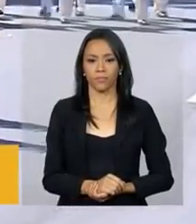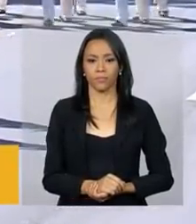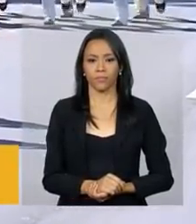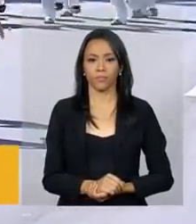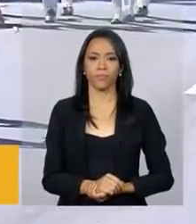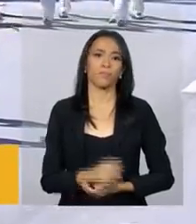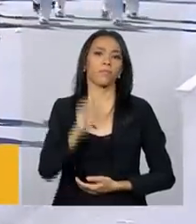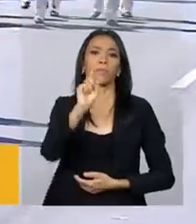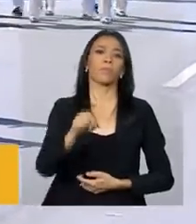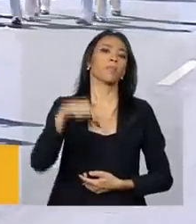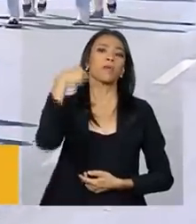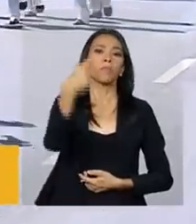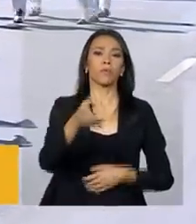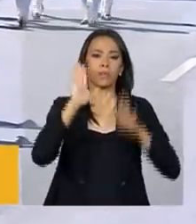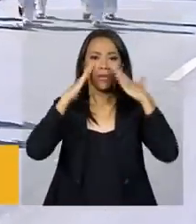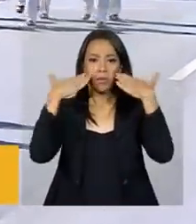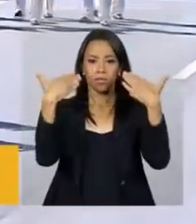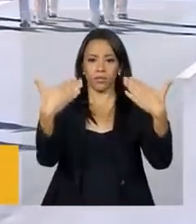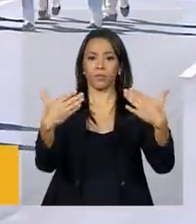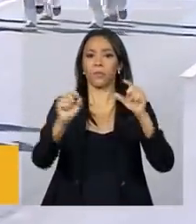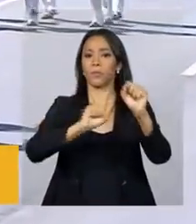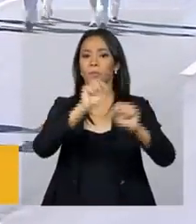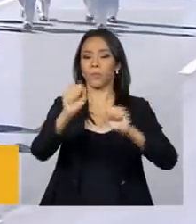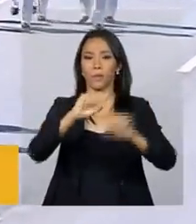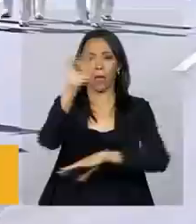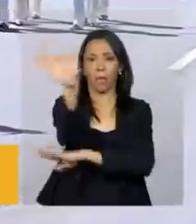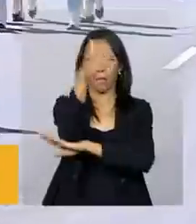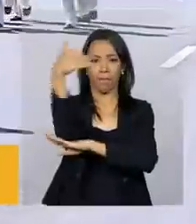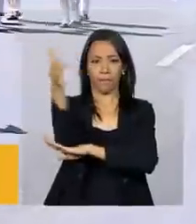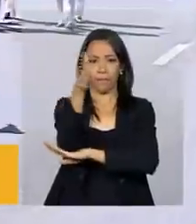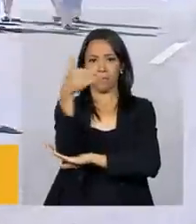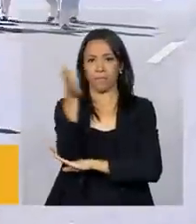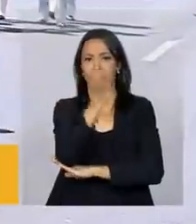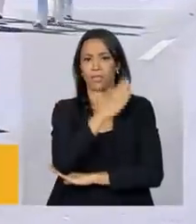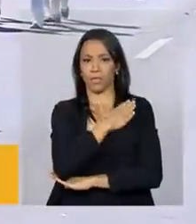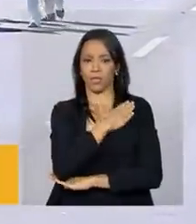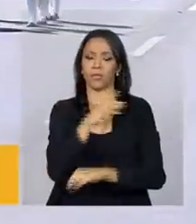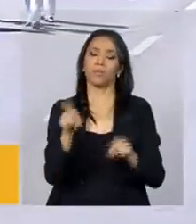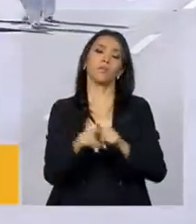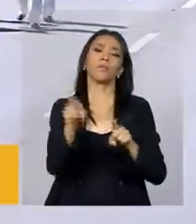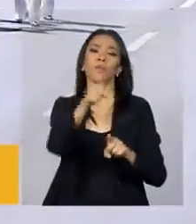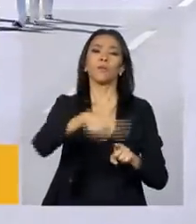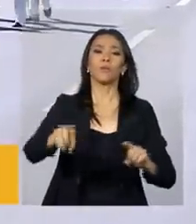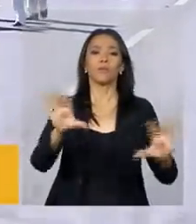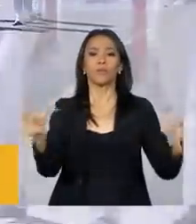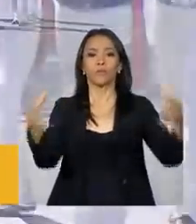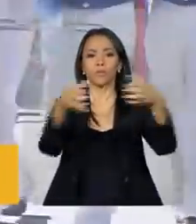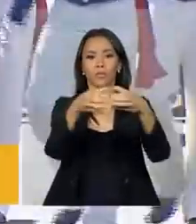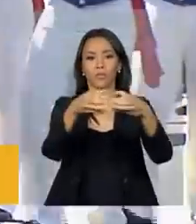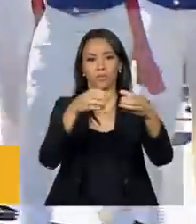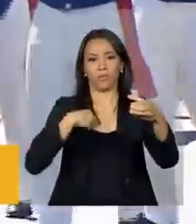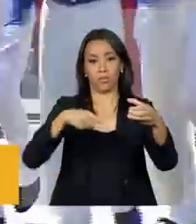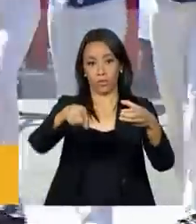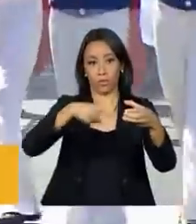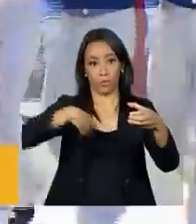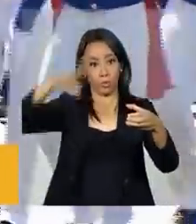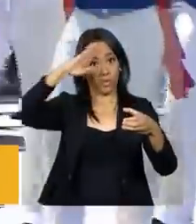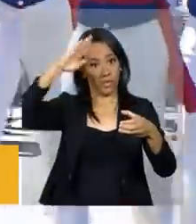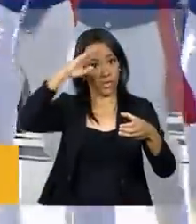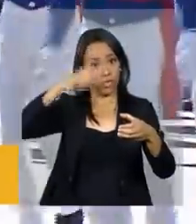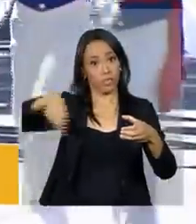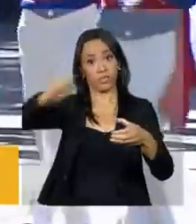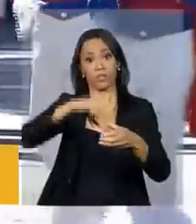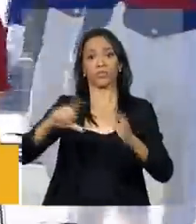A seguir, desfila a bandeira nacional e os estandartes do Exército, do Comando Militar do Planalto e da